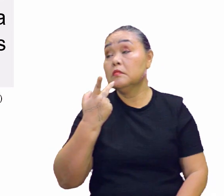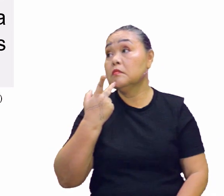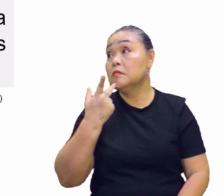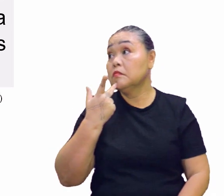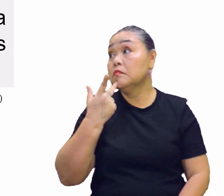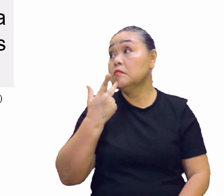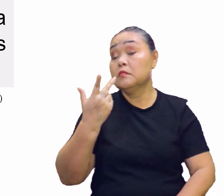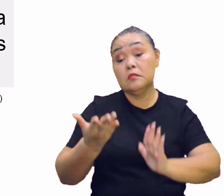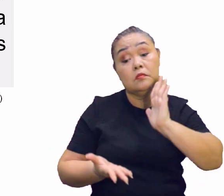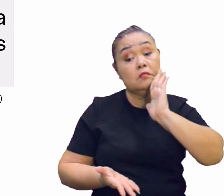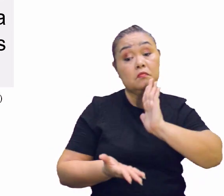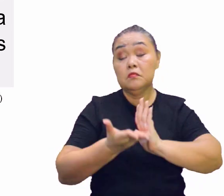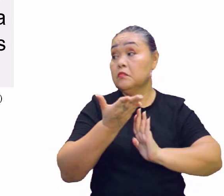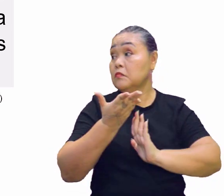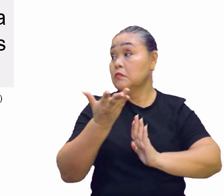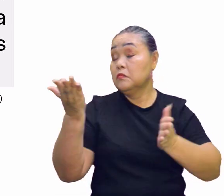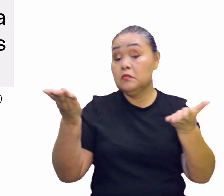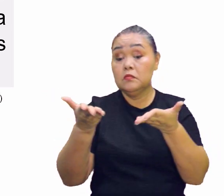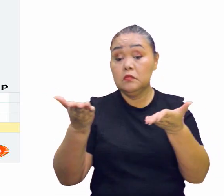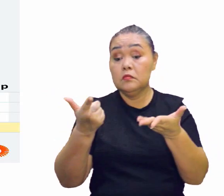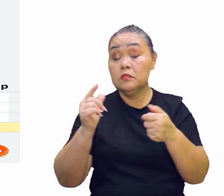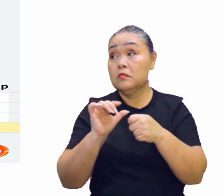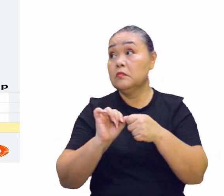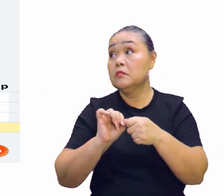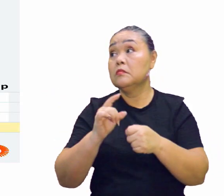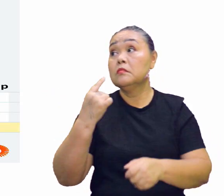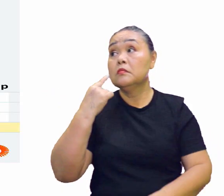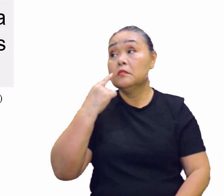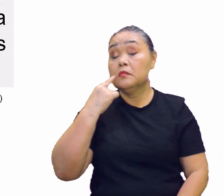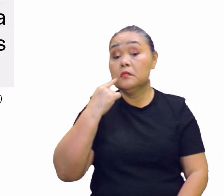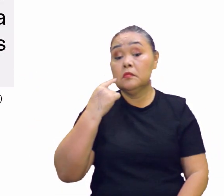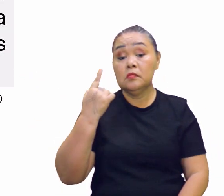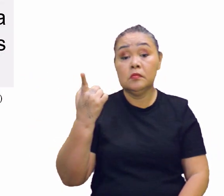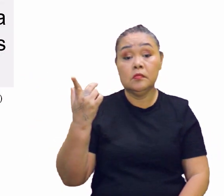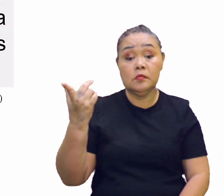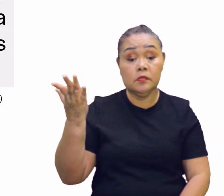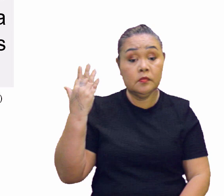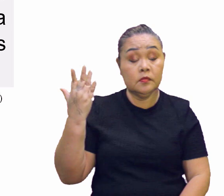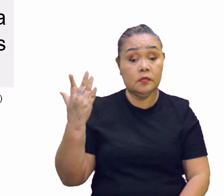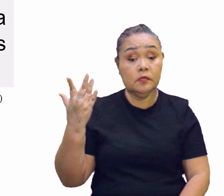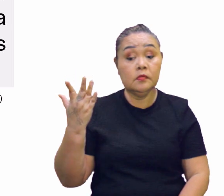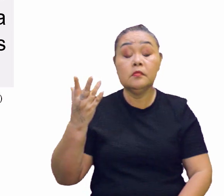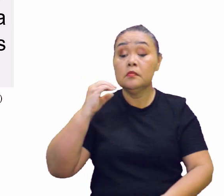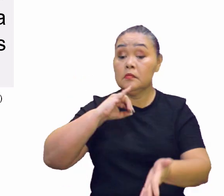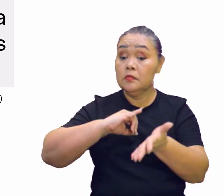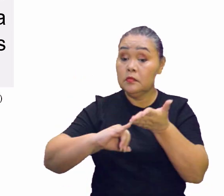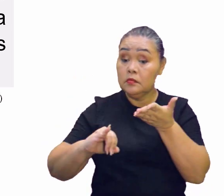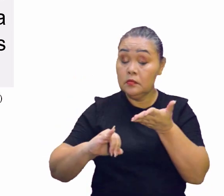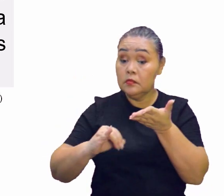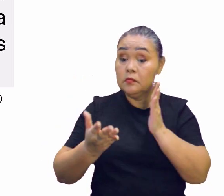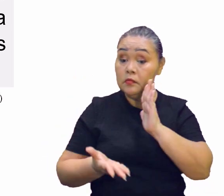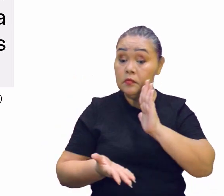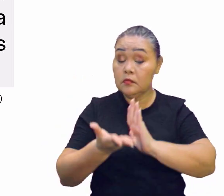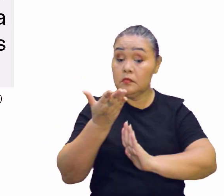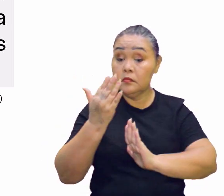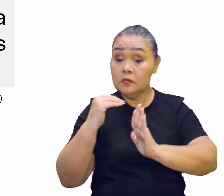que aumentou, né, a carga tributária atualmente no Brasil. Tá? Então nós temos aí uma carga tributária